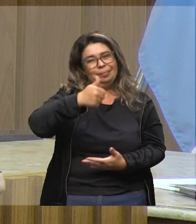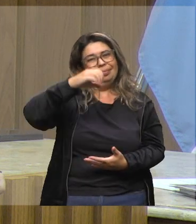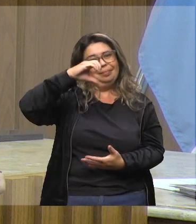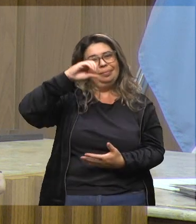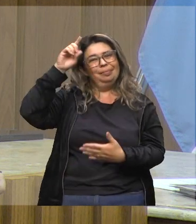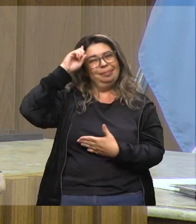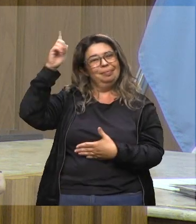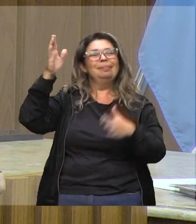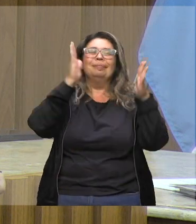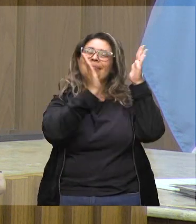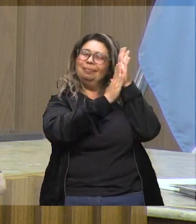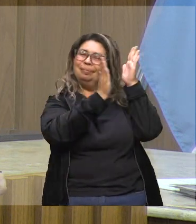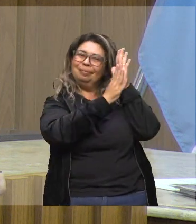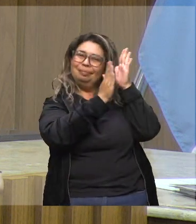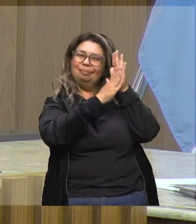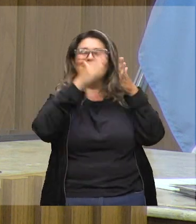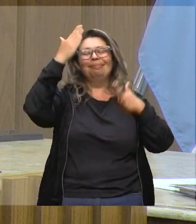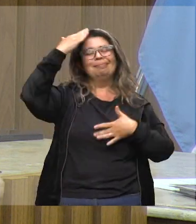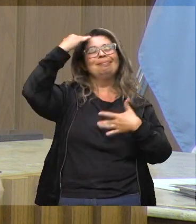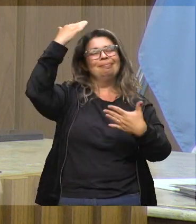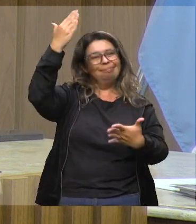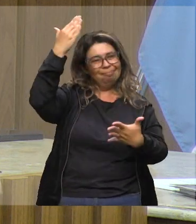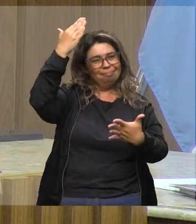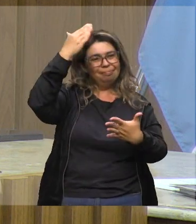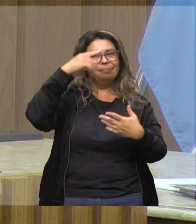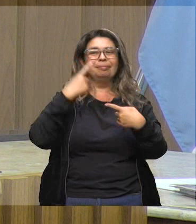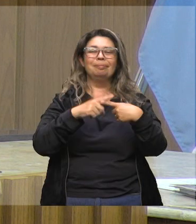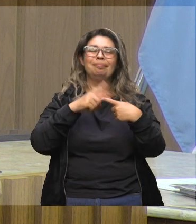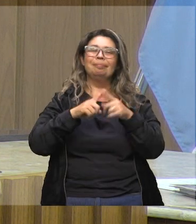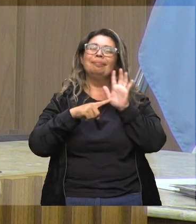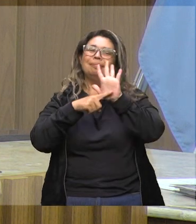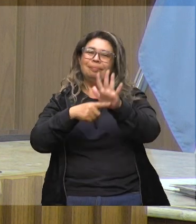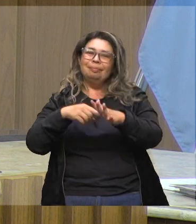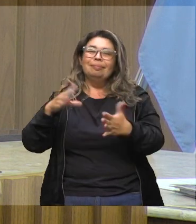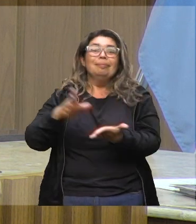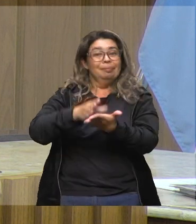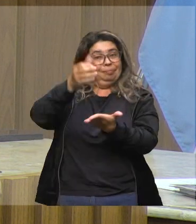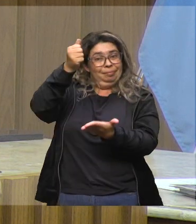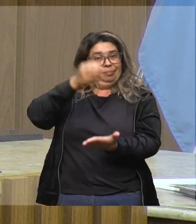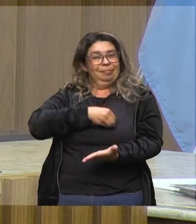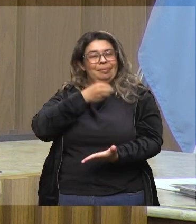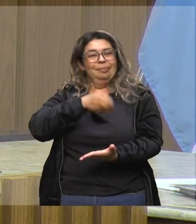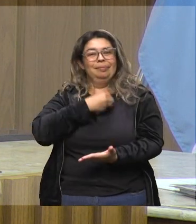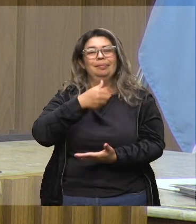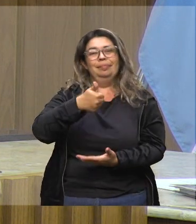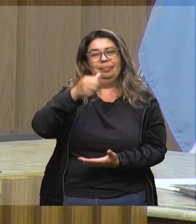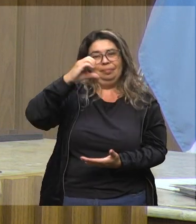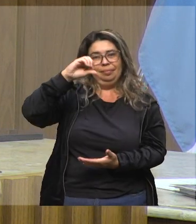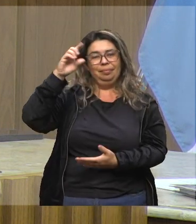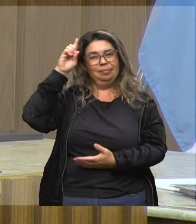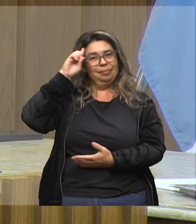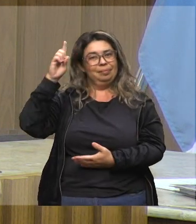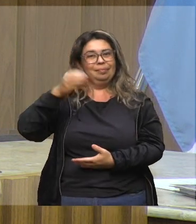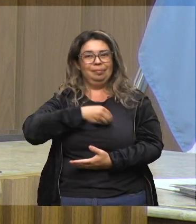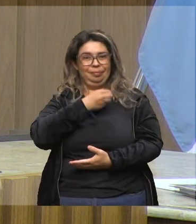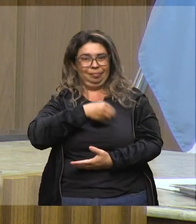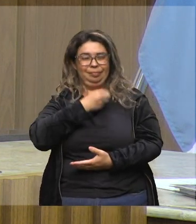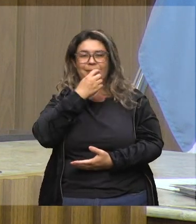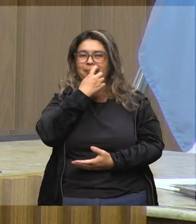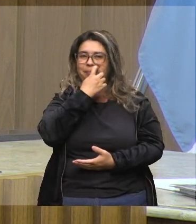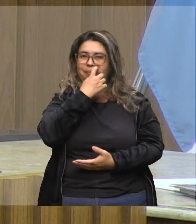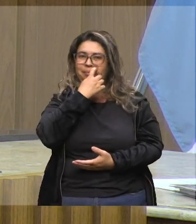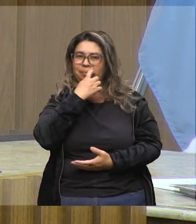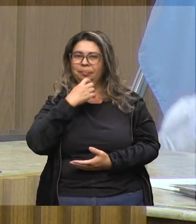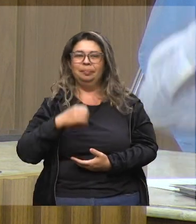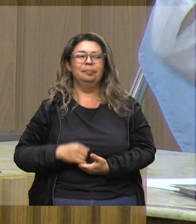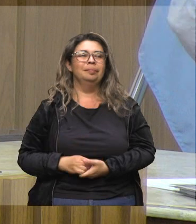meus parabéns, meu muito obrigado a ele por ter salvo essa pequena assistência de 19 dias. Também deixar aqui uma